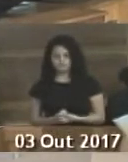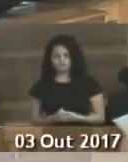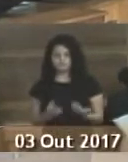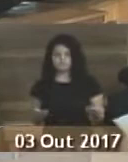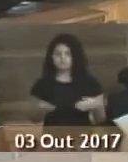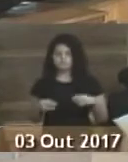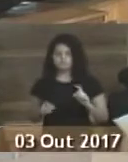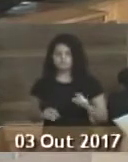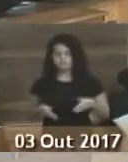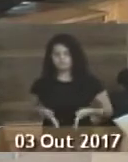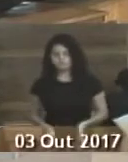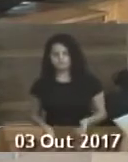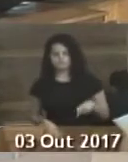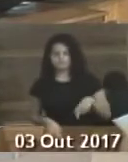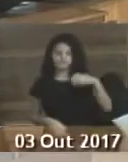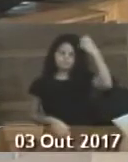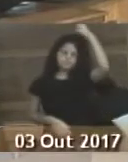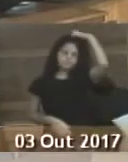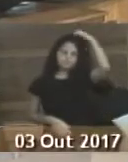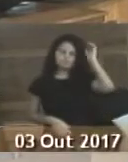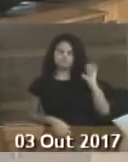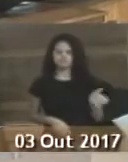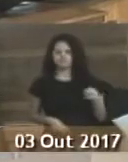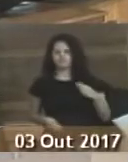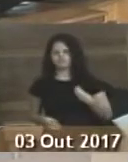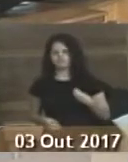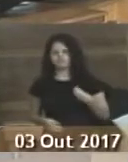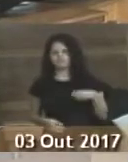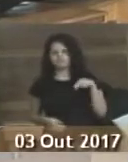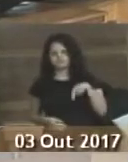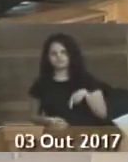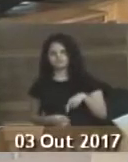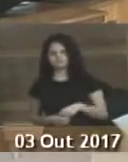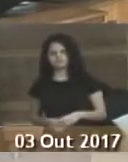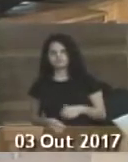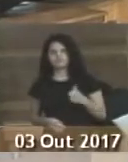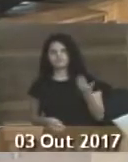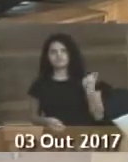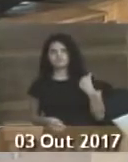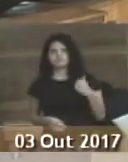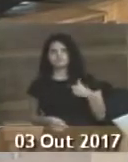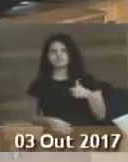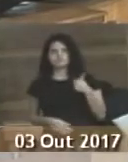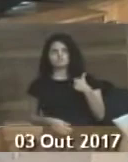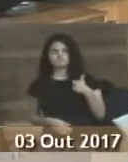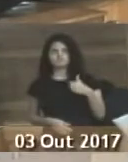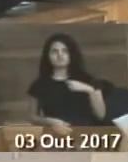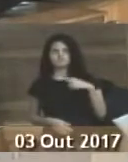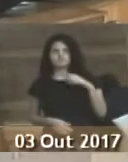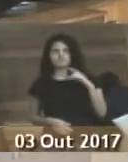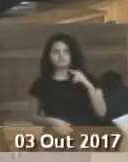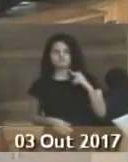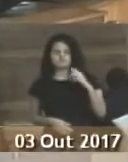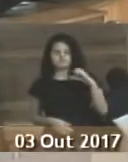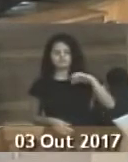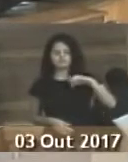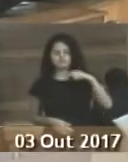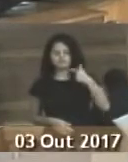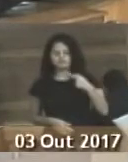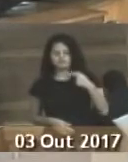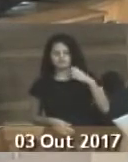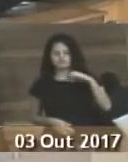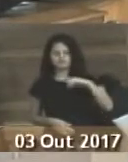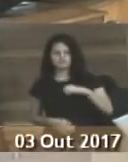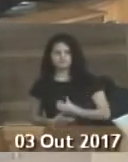aqui na nossa cidade, mas está aqui desde 1979, o ano que eu nasci, que é o Paulo de Lira, né, um